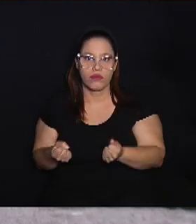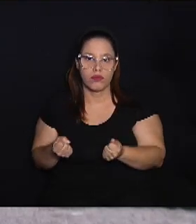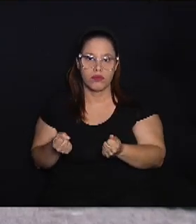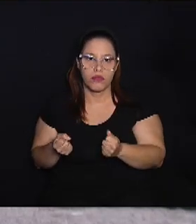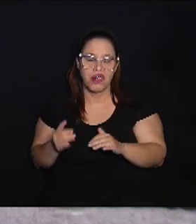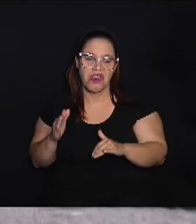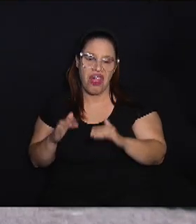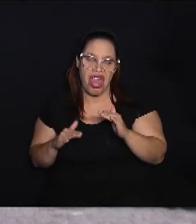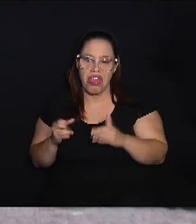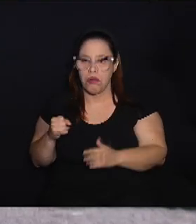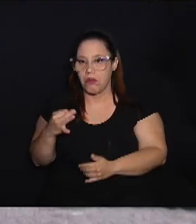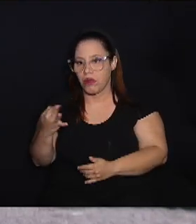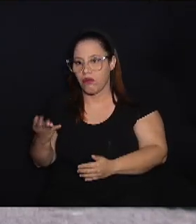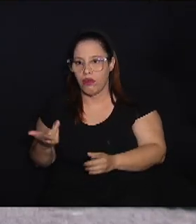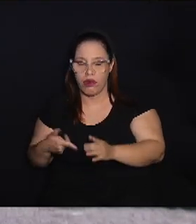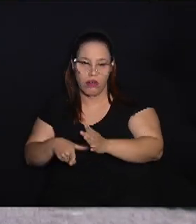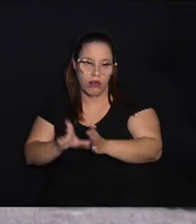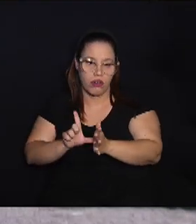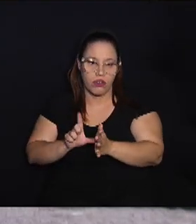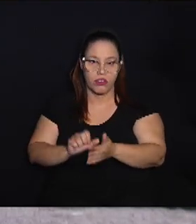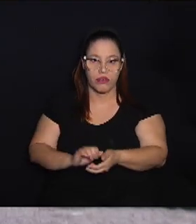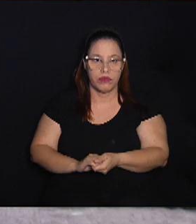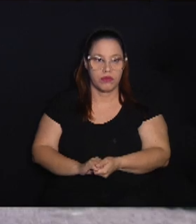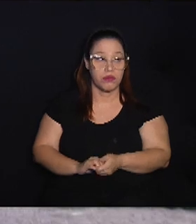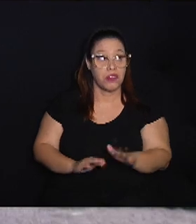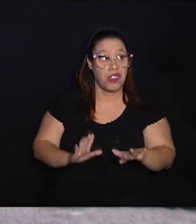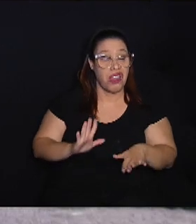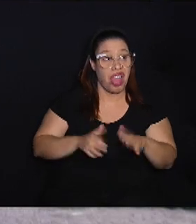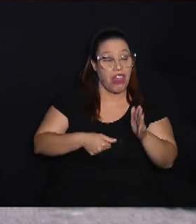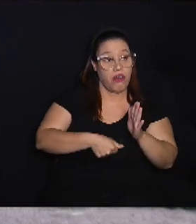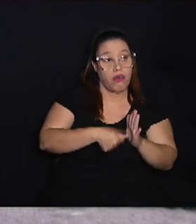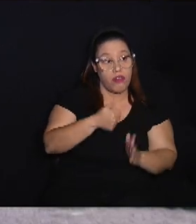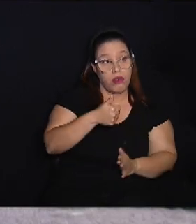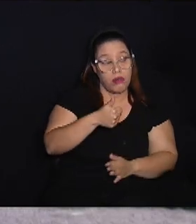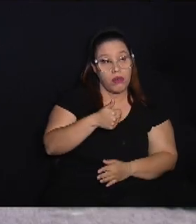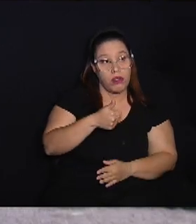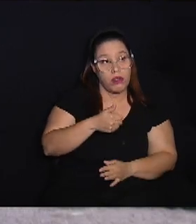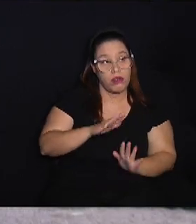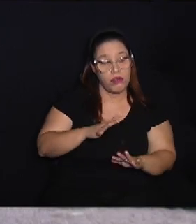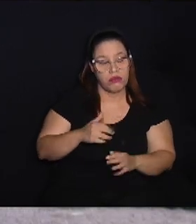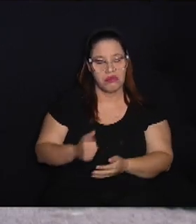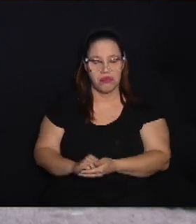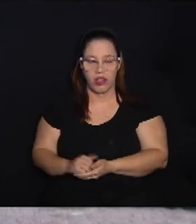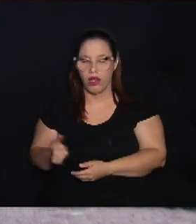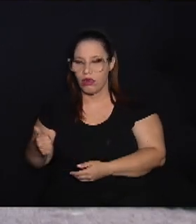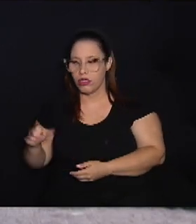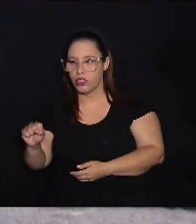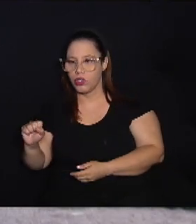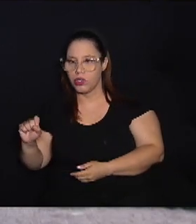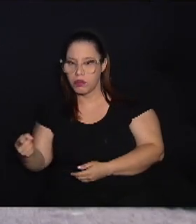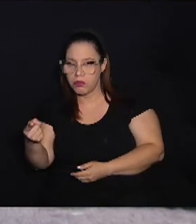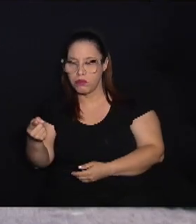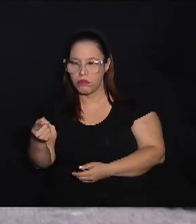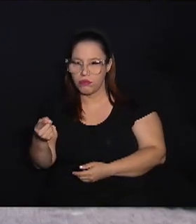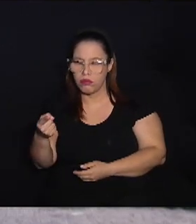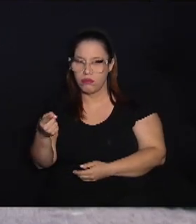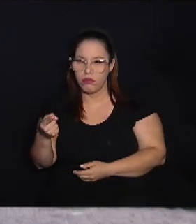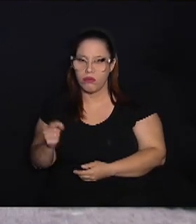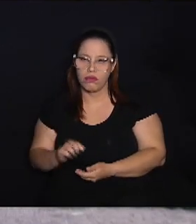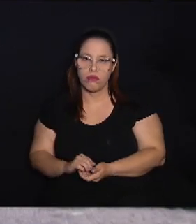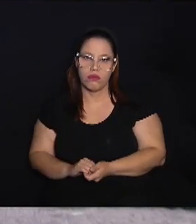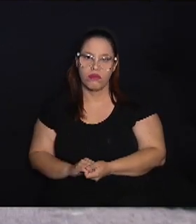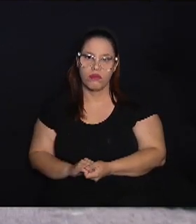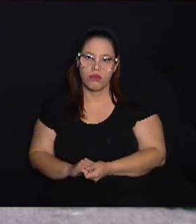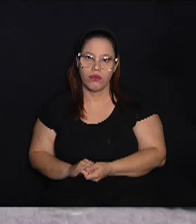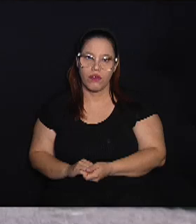mesmo quantitativo recebido na primeira grade. Quanto foi nessa primeira grade, nessa primeira remessa? Foram 18 mil doses, né, e já, como você mesmo comentou, a